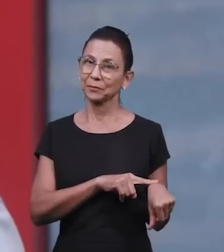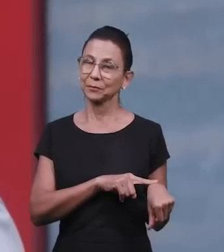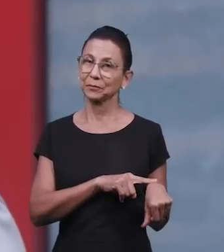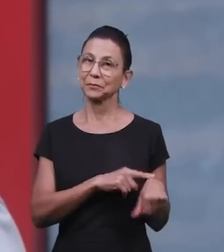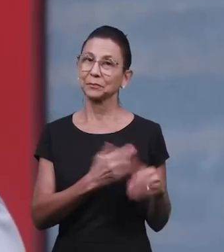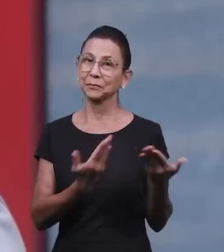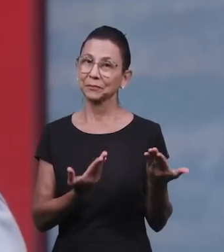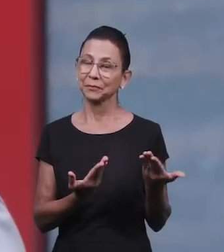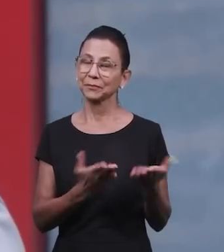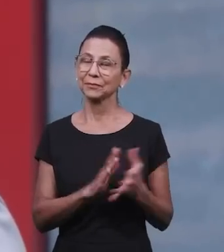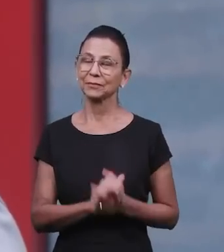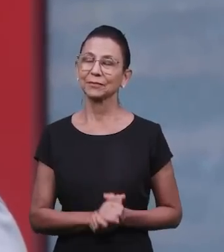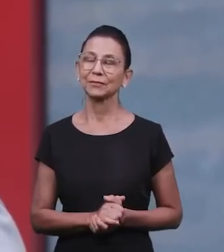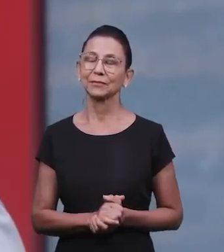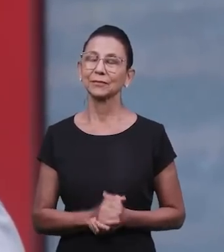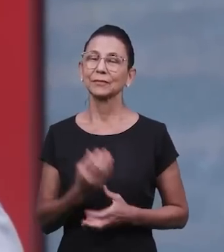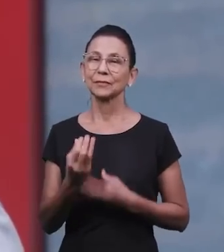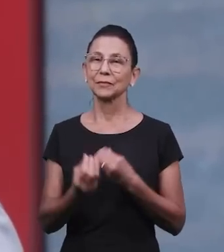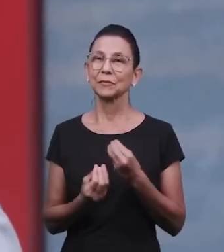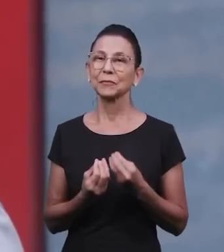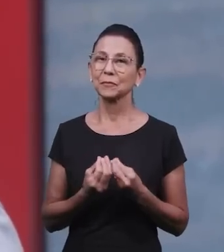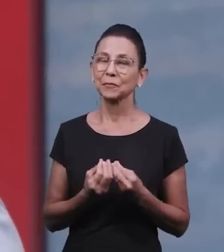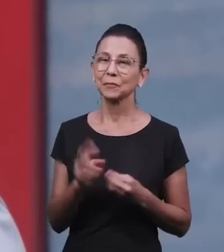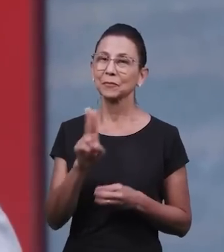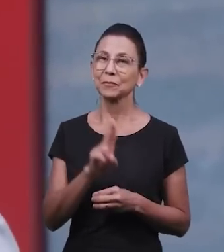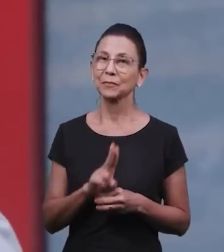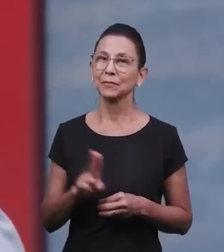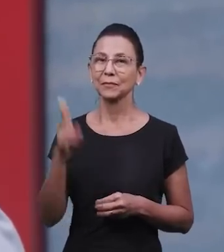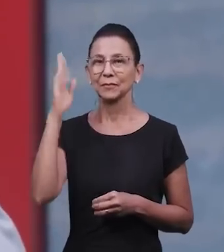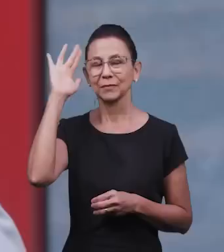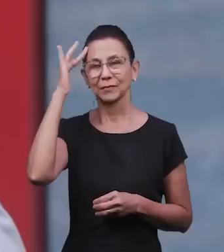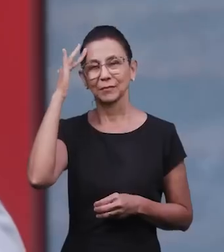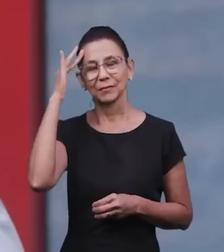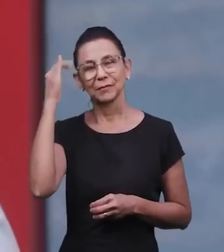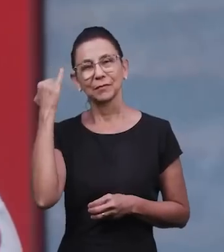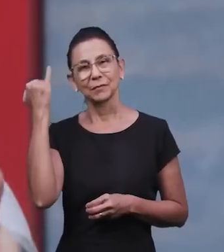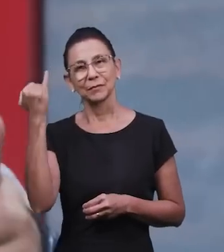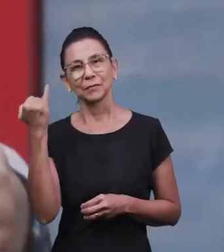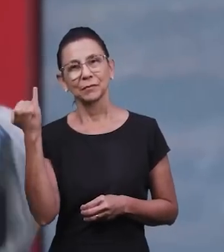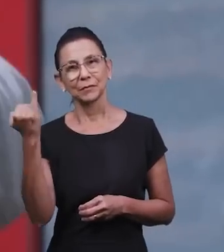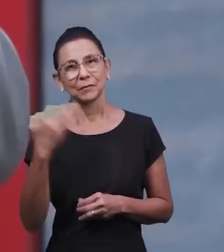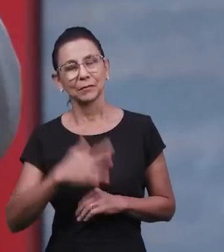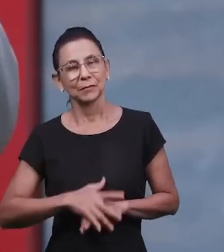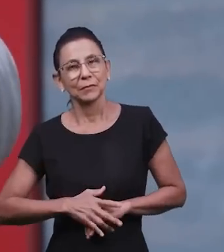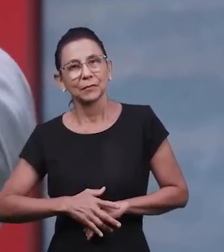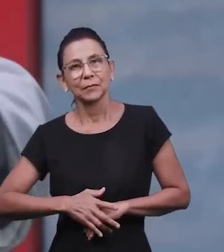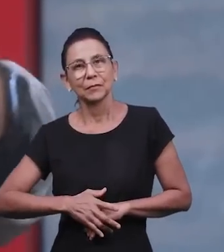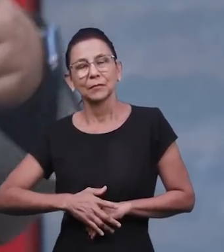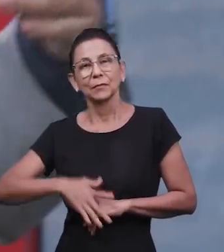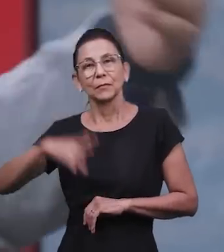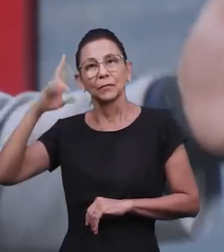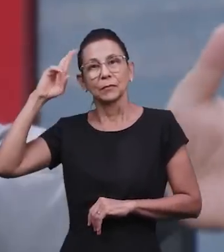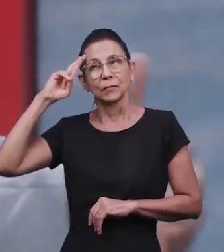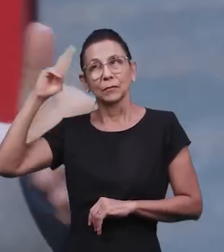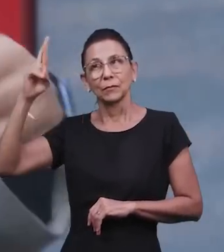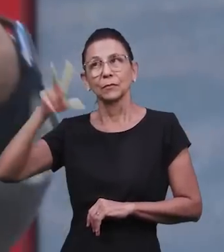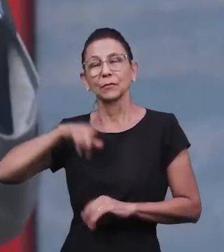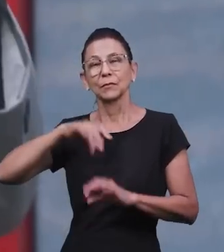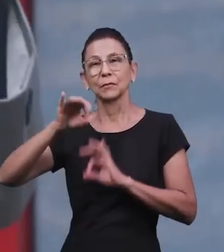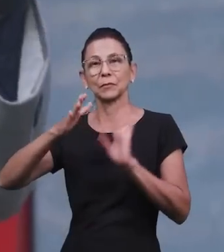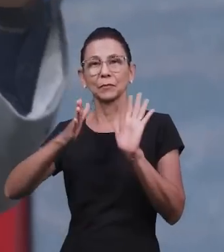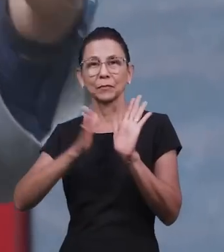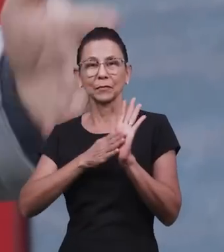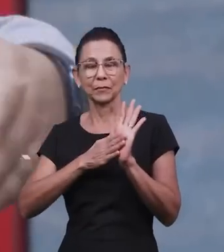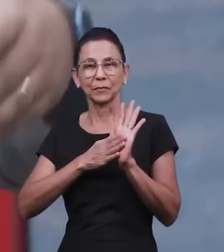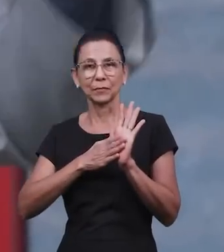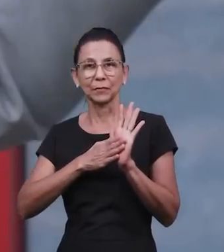à toa. Existe um propósito do Senhor também, é uma ferramenta de comunicação, assim como nós temos a rádio, a TV, assim como